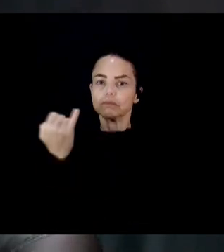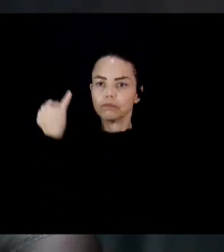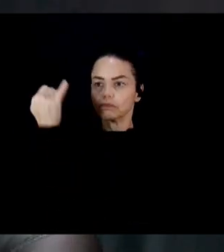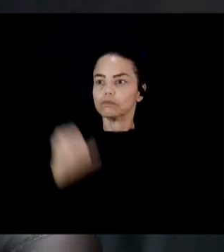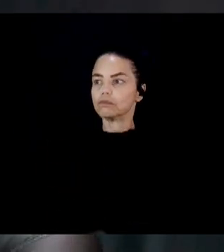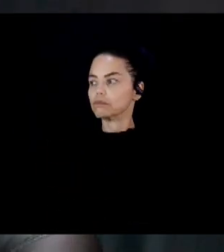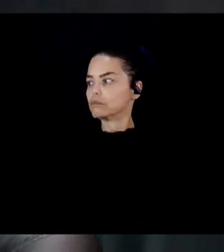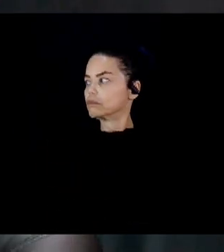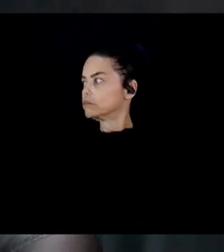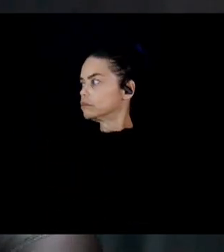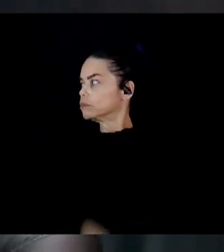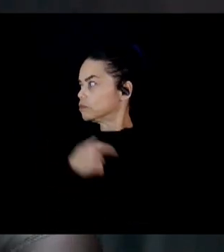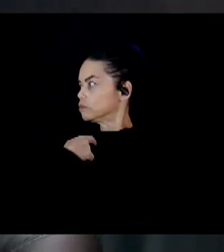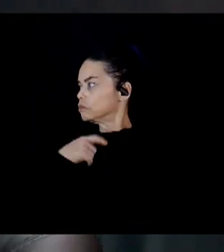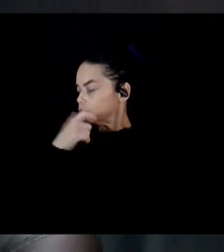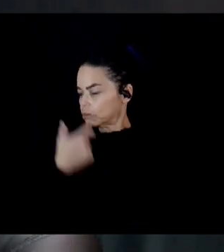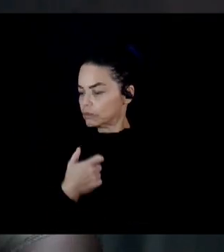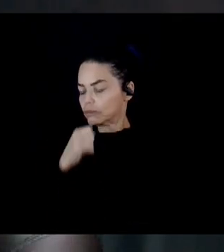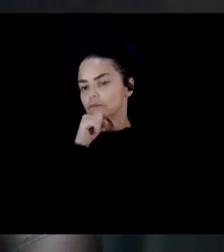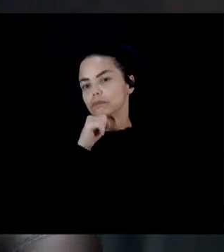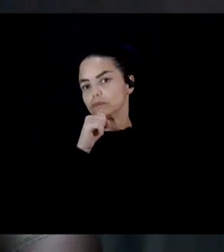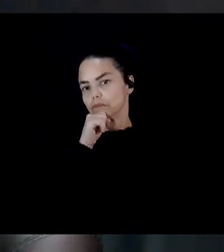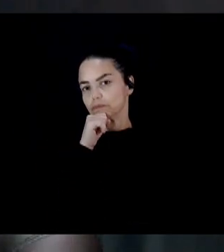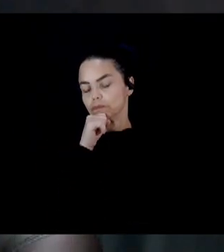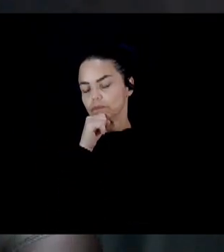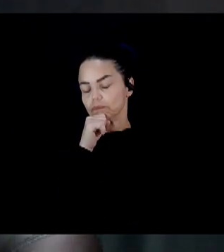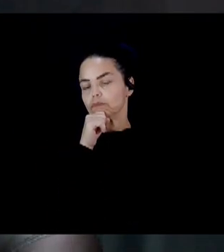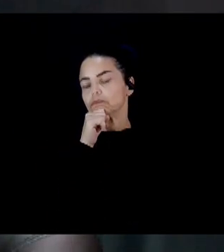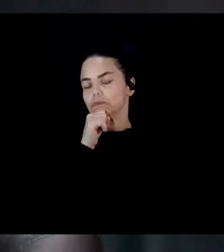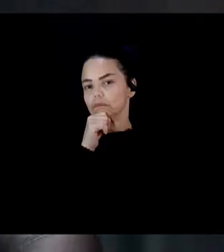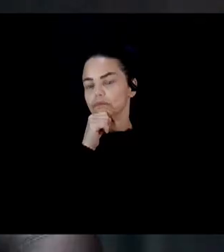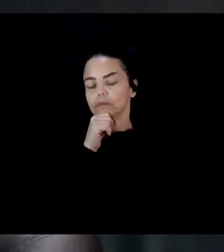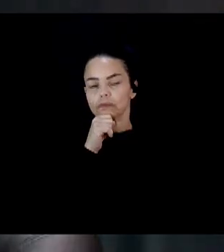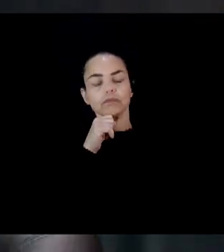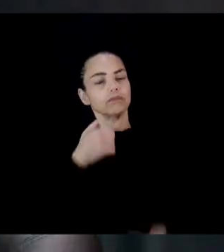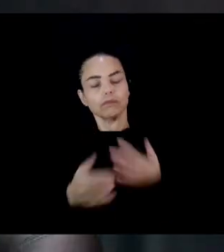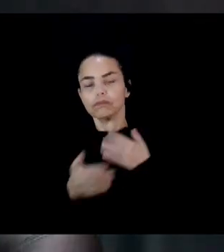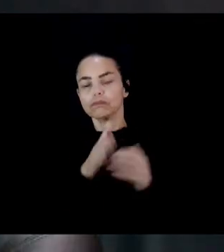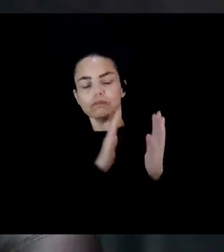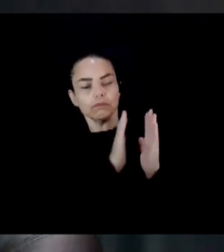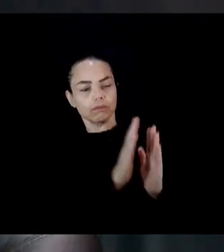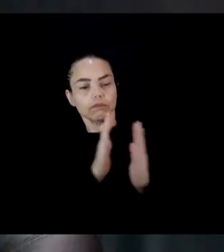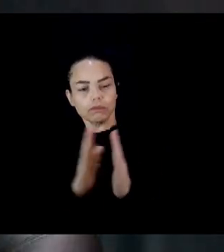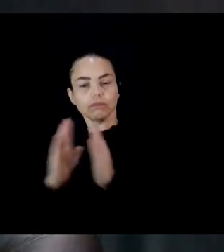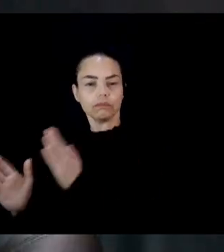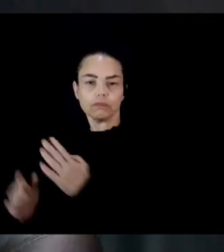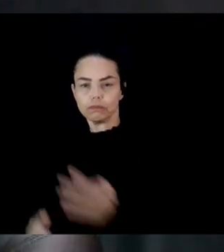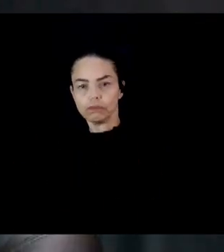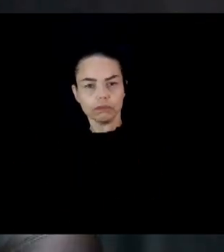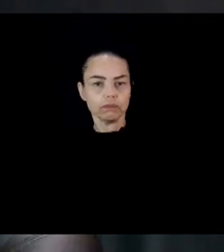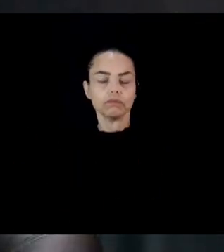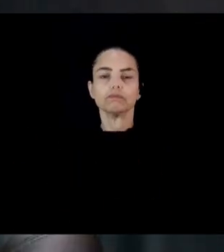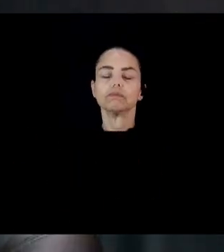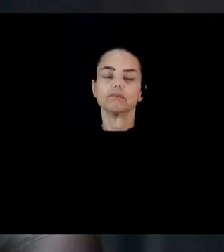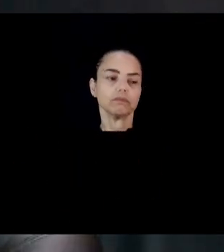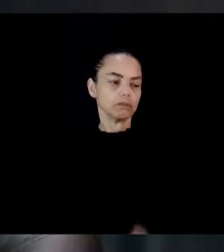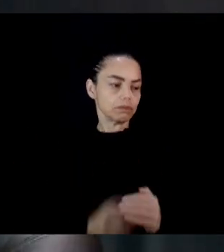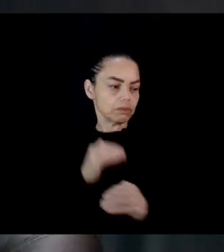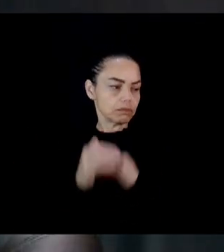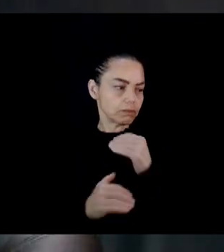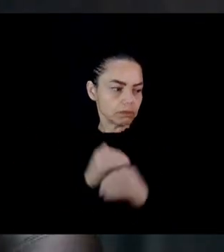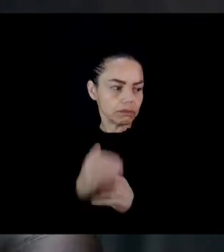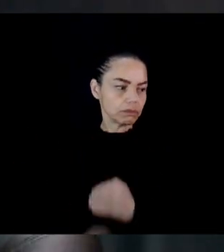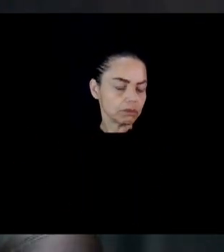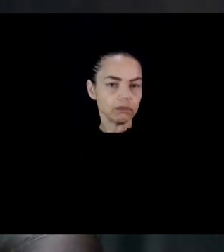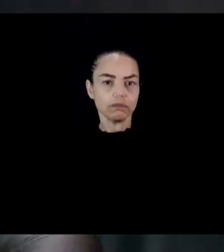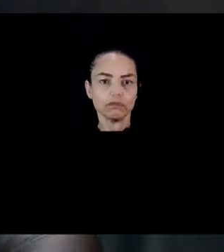não só para quem é velho, para quem está envelhecendo, em qualquer fase da vida. Movimento, né? Exatamente, a gente constrói a nossa